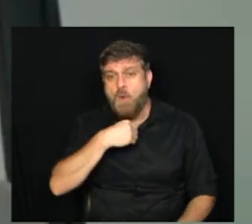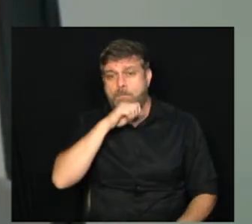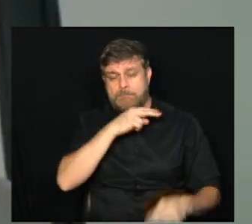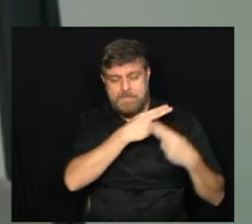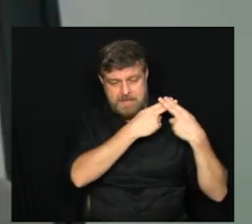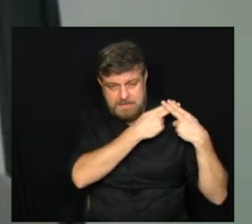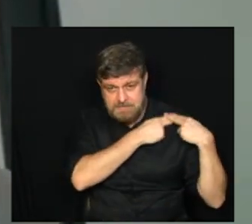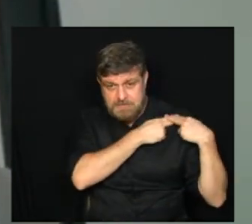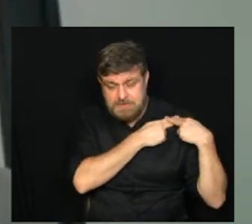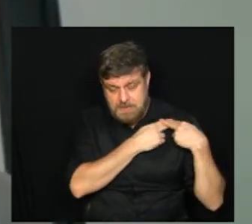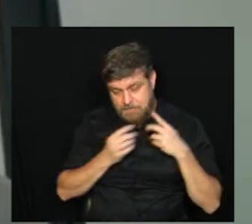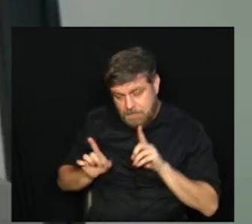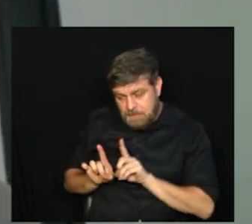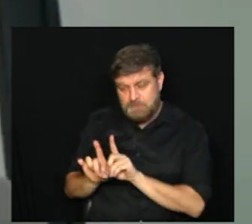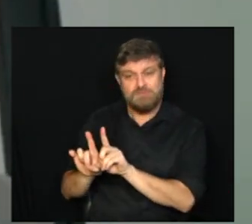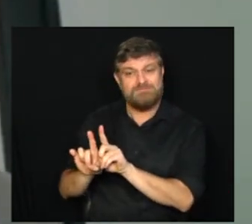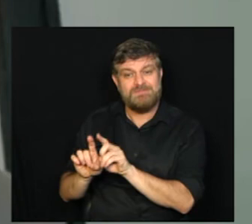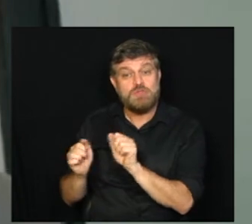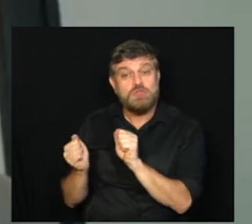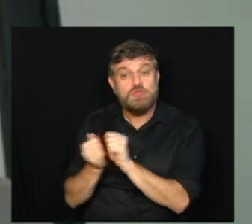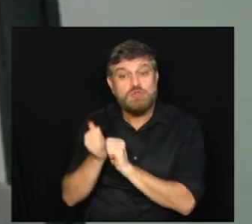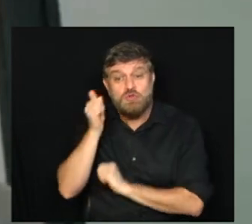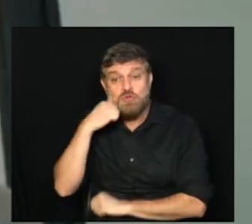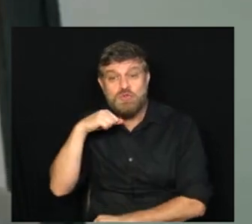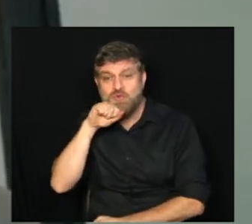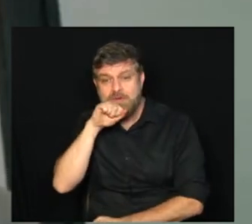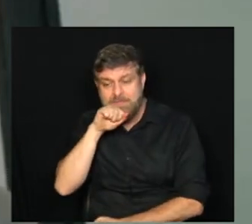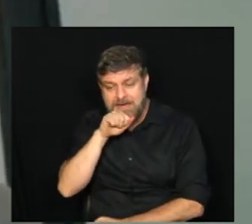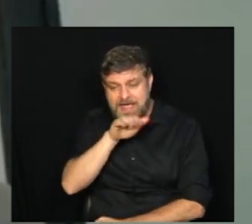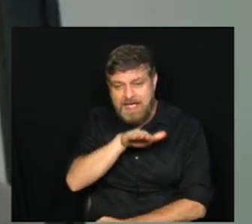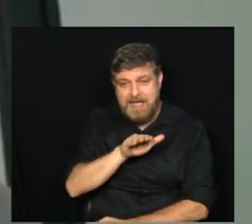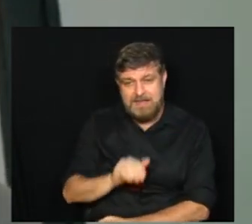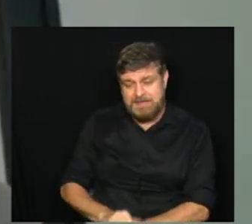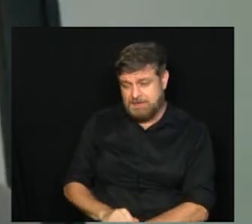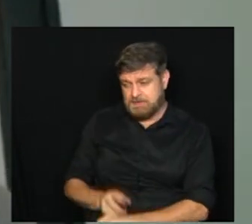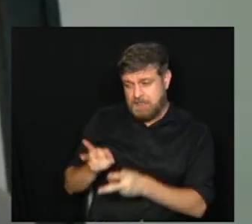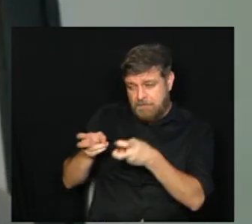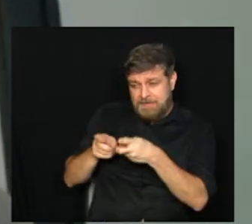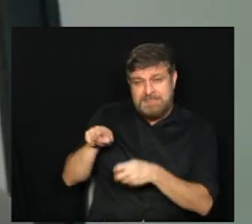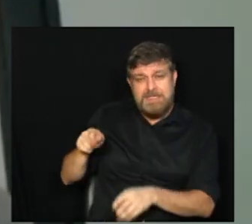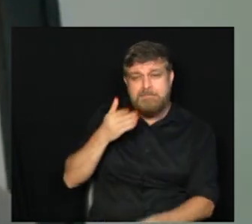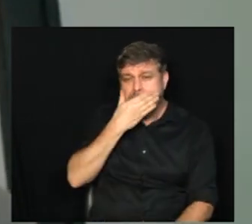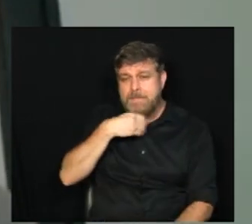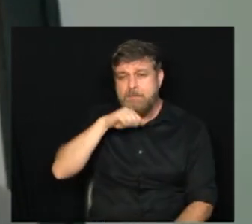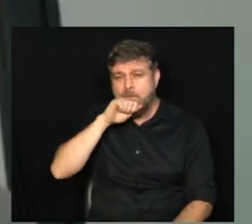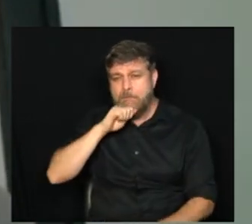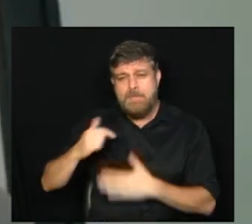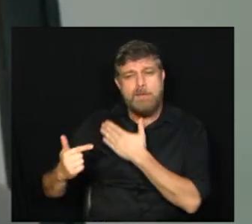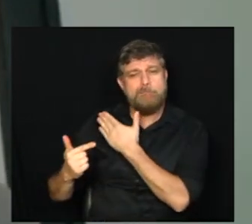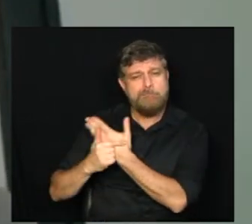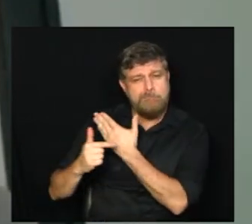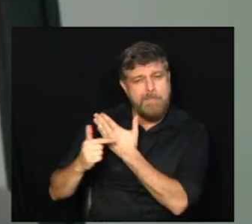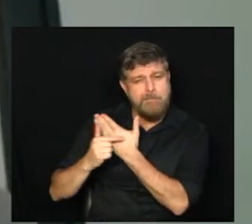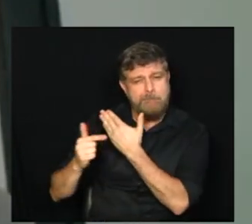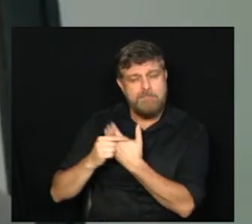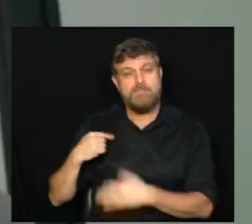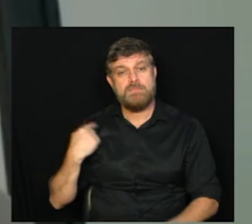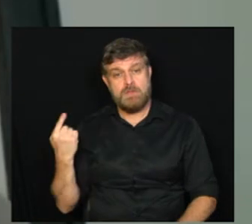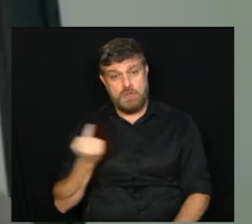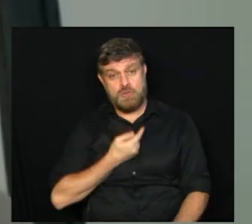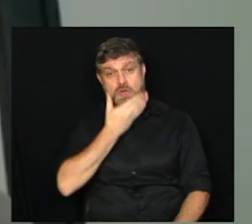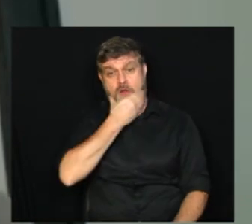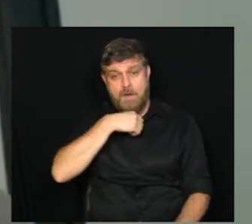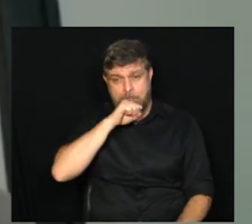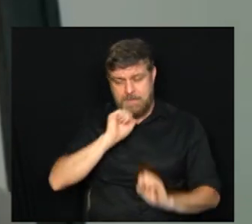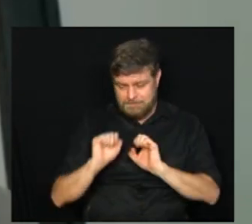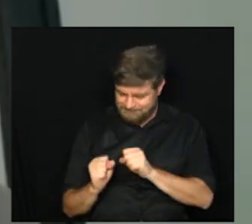no desenvolvimento, na confiança da criança, o papel do pai. Então, que nós pais possamos